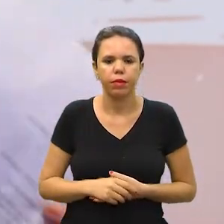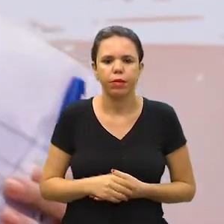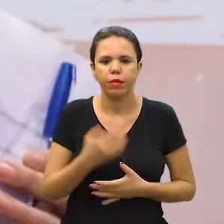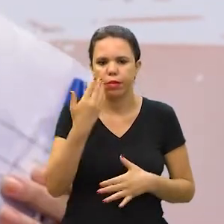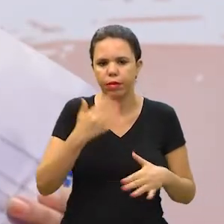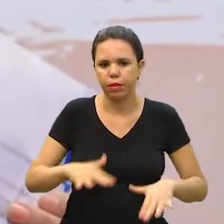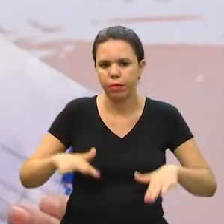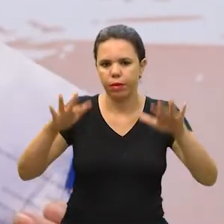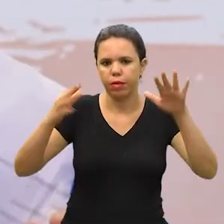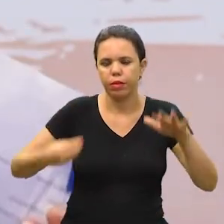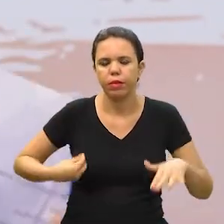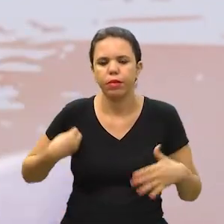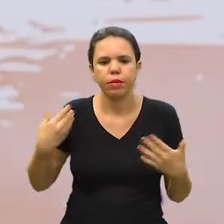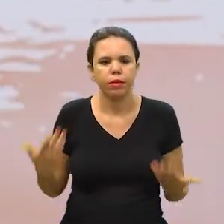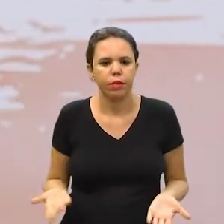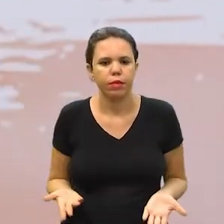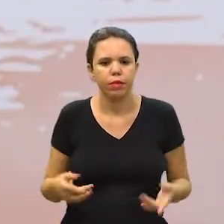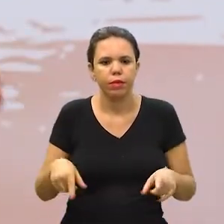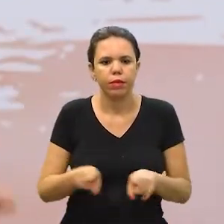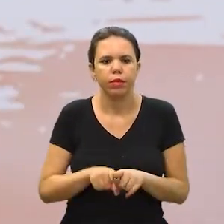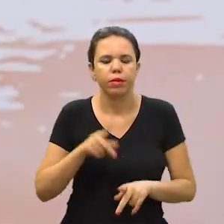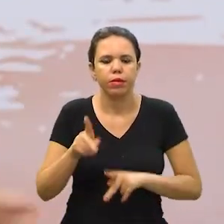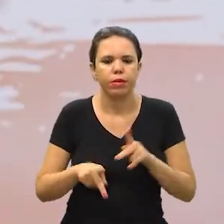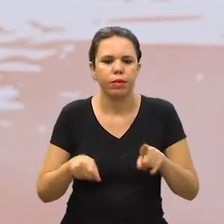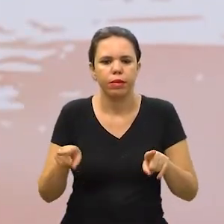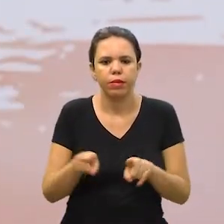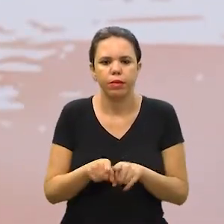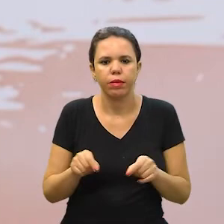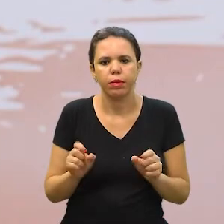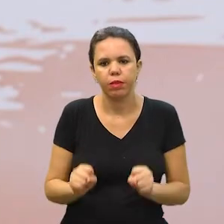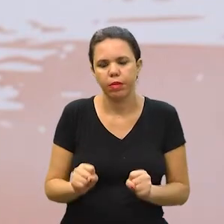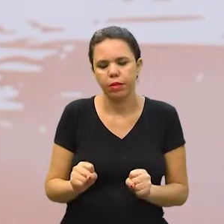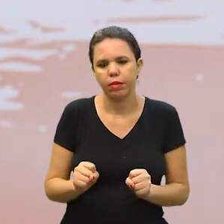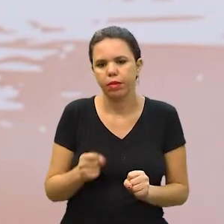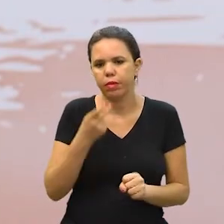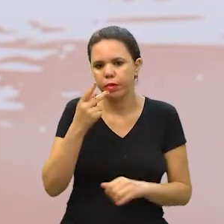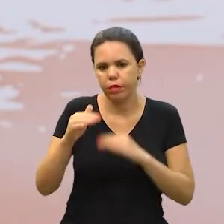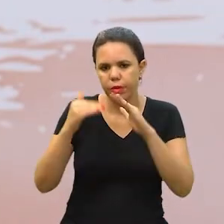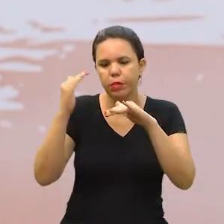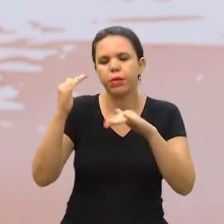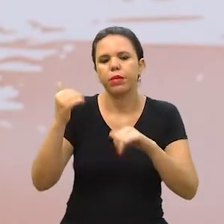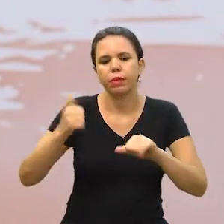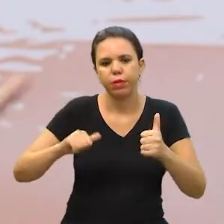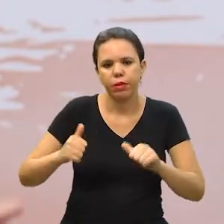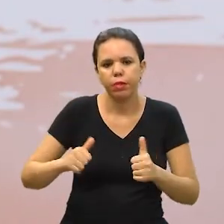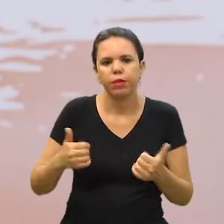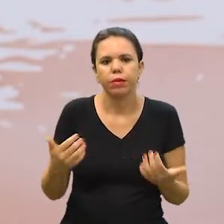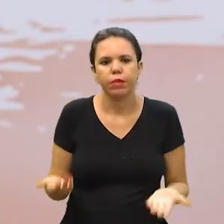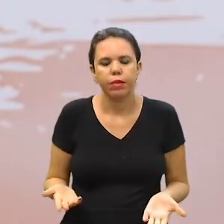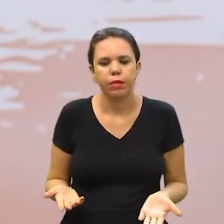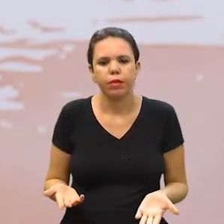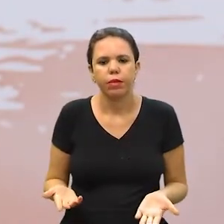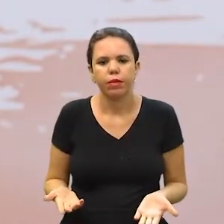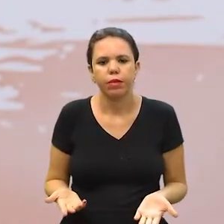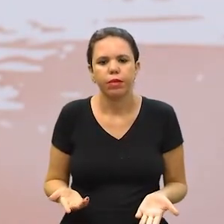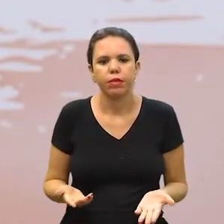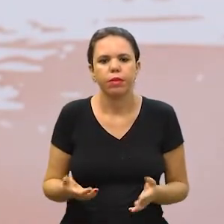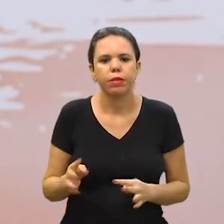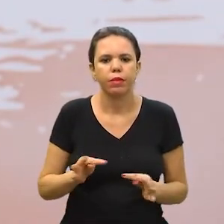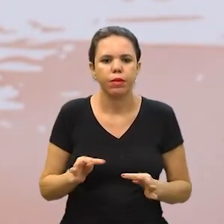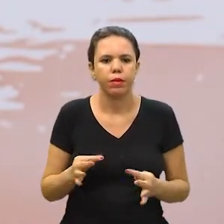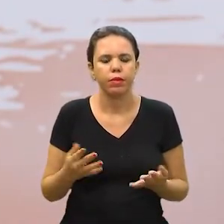desse pequeno até a vida adulta. Só que também adultos também podem desenvolver e ser diagnosticados com